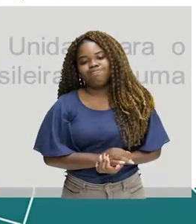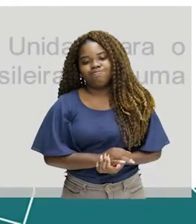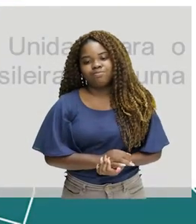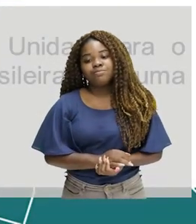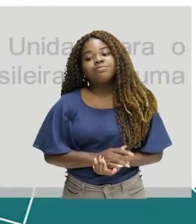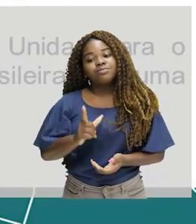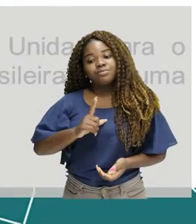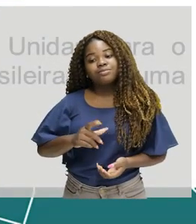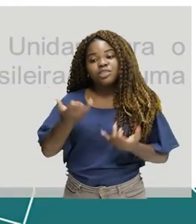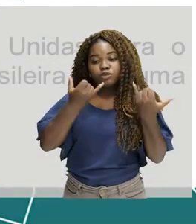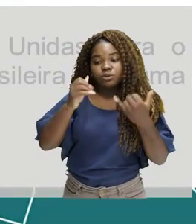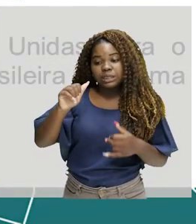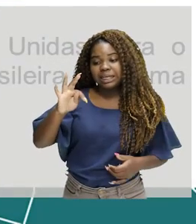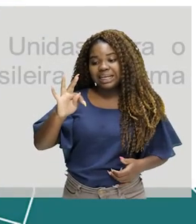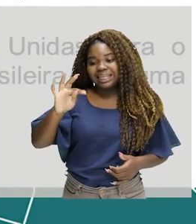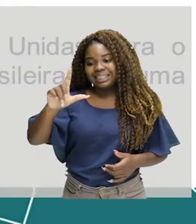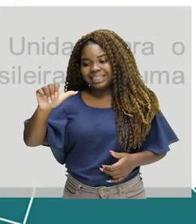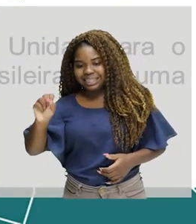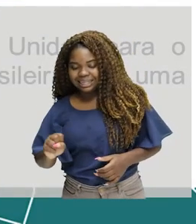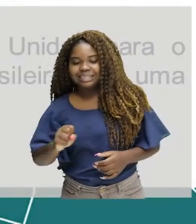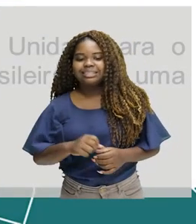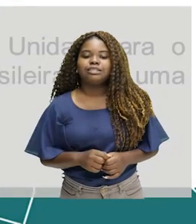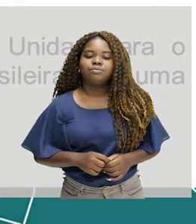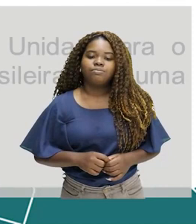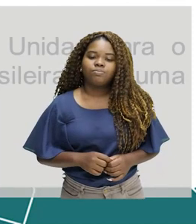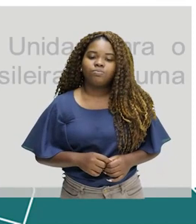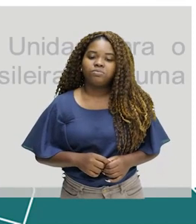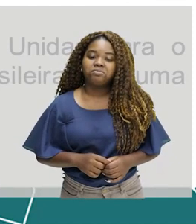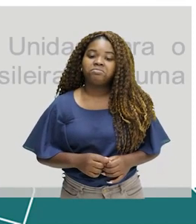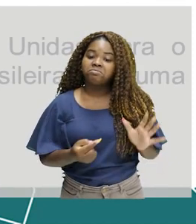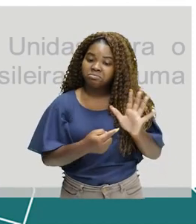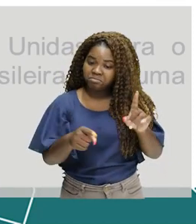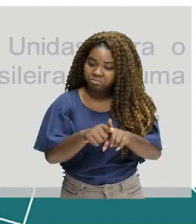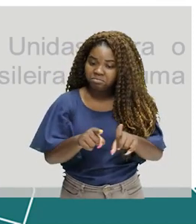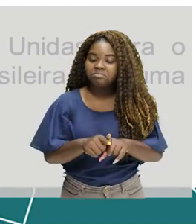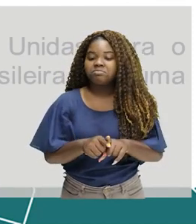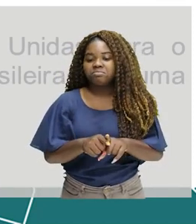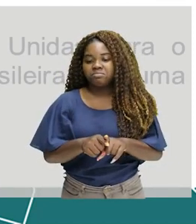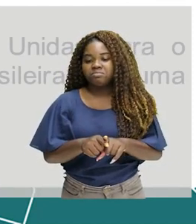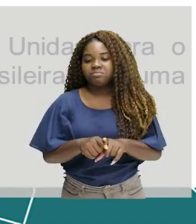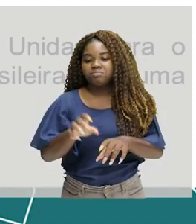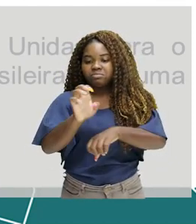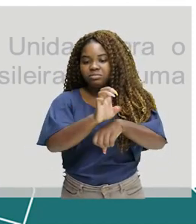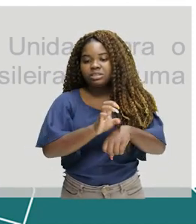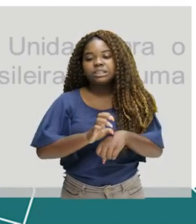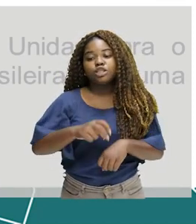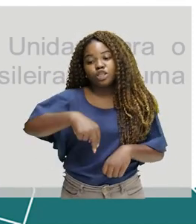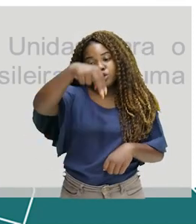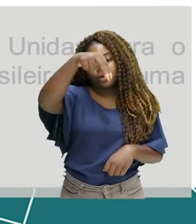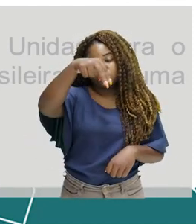que a gente viu no começo o atlas do desenvolvimento humano ainda mostra que estados do norte e do